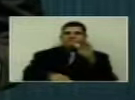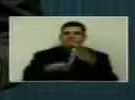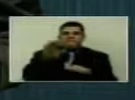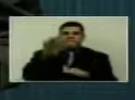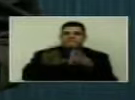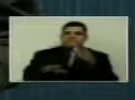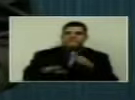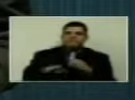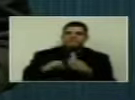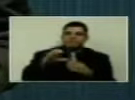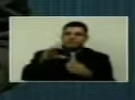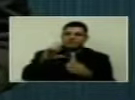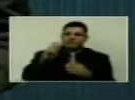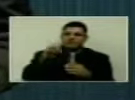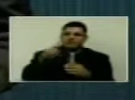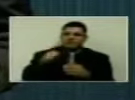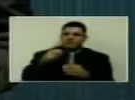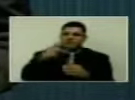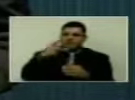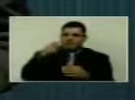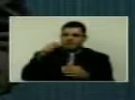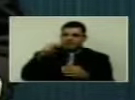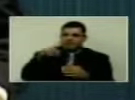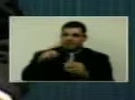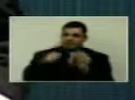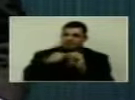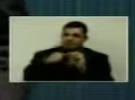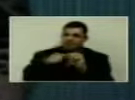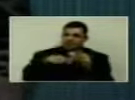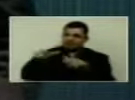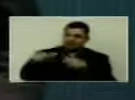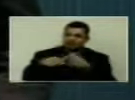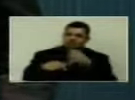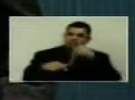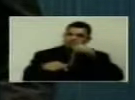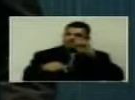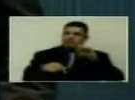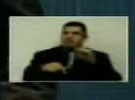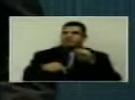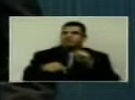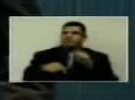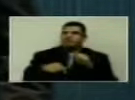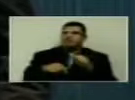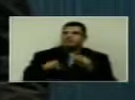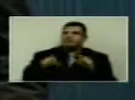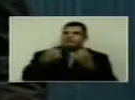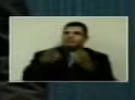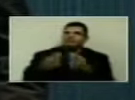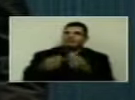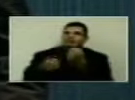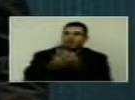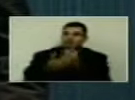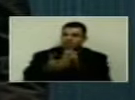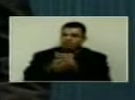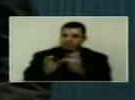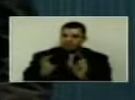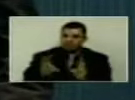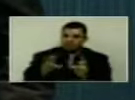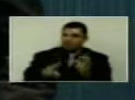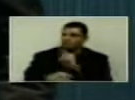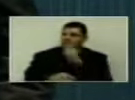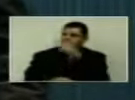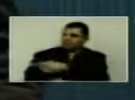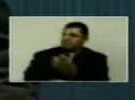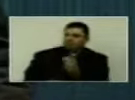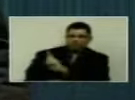apenas a cooperativa de panificadores produz esse tipo de pão, deputado Zé Ricardo. Mas quem vai vender para o estado não são